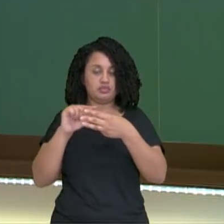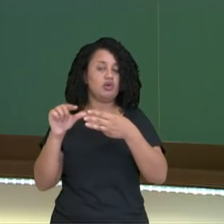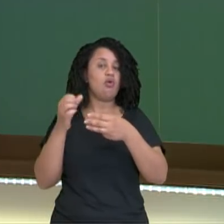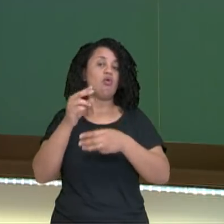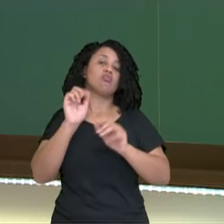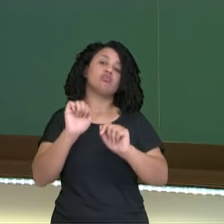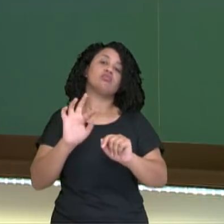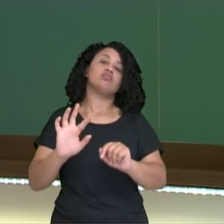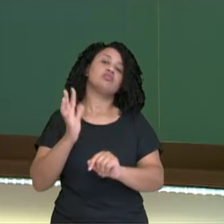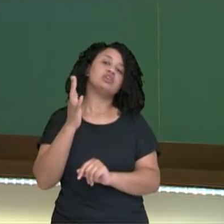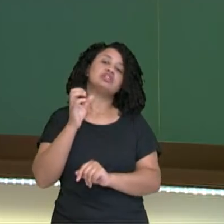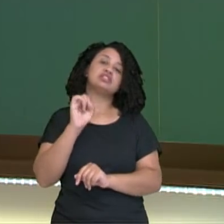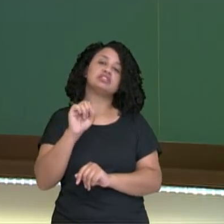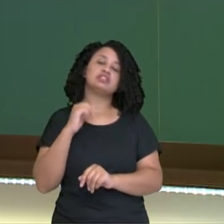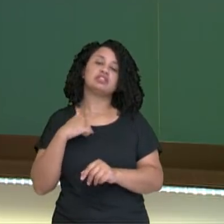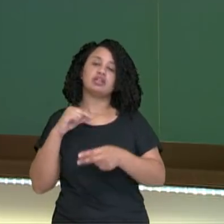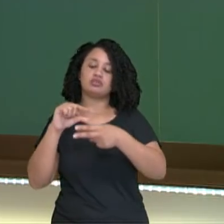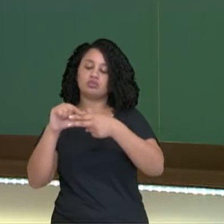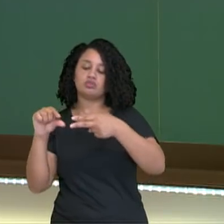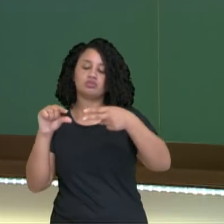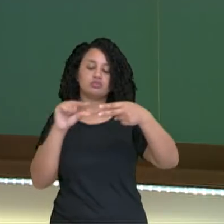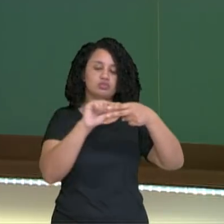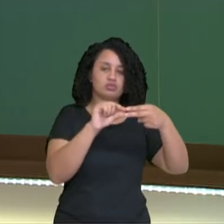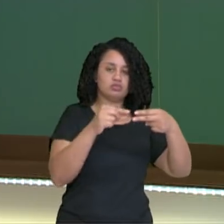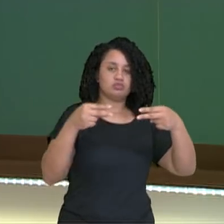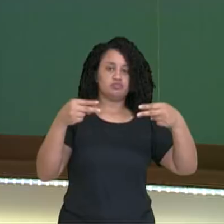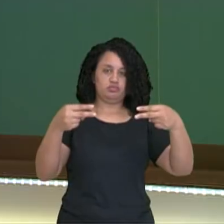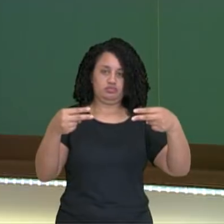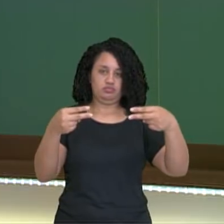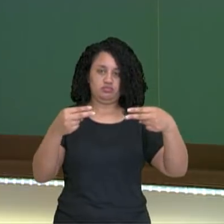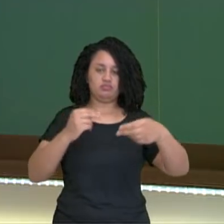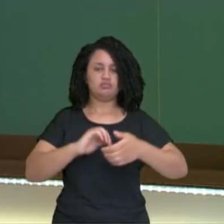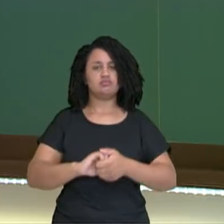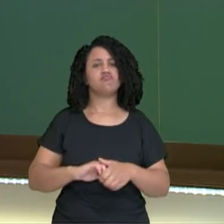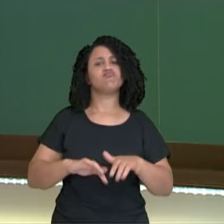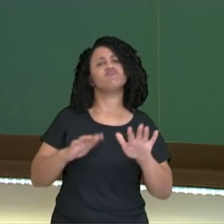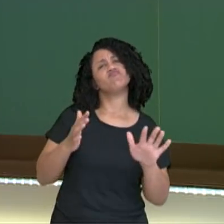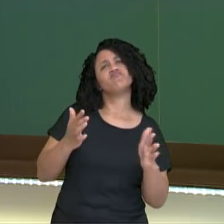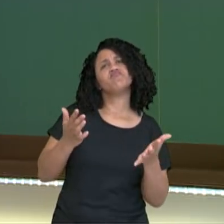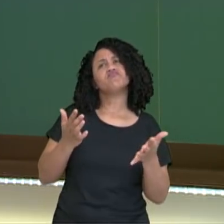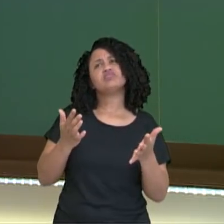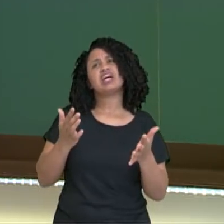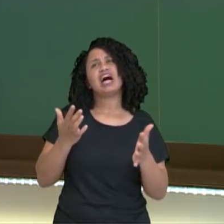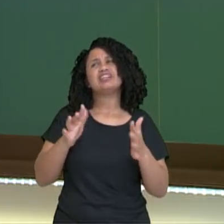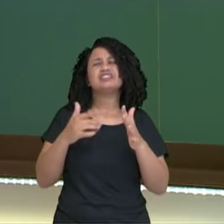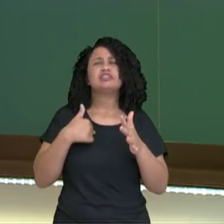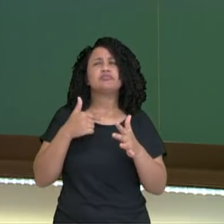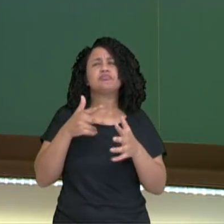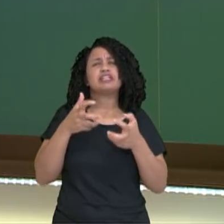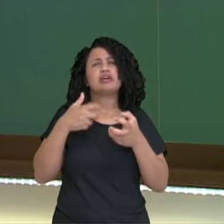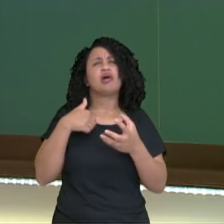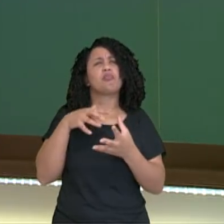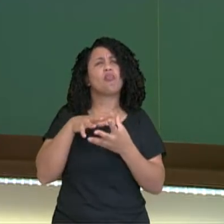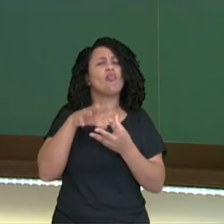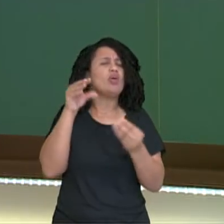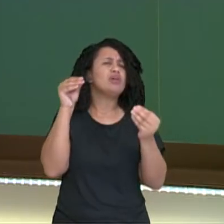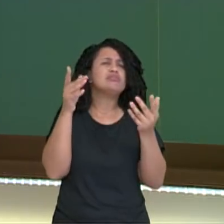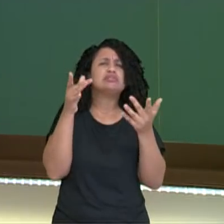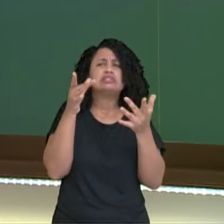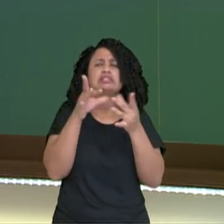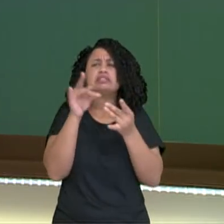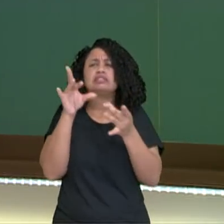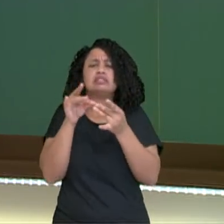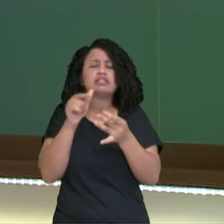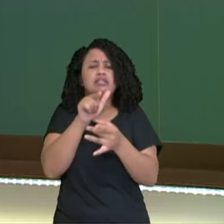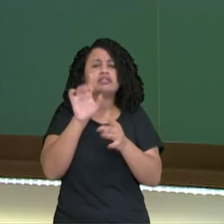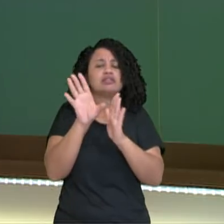quando eu tiver 2 ligações duplas, beleza? É meio abstrato esse conteúdo, mas ele é